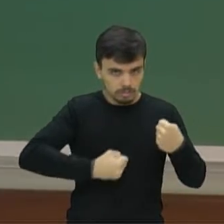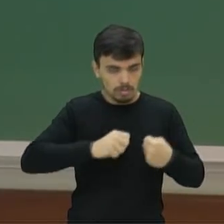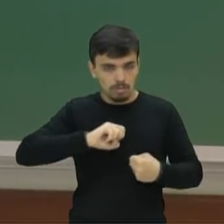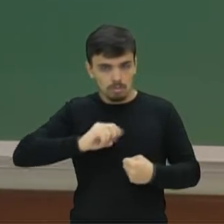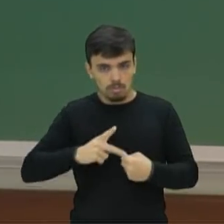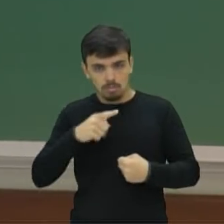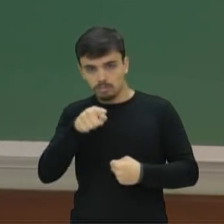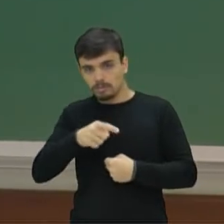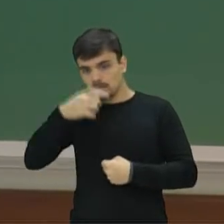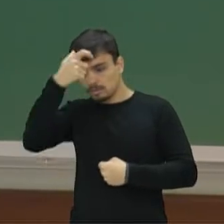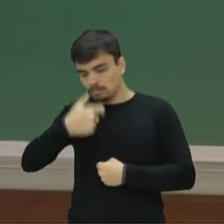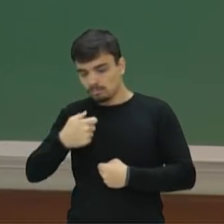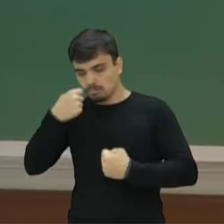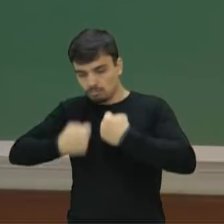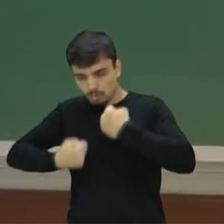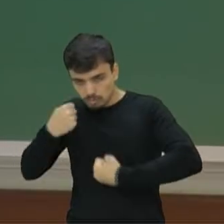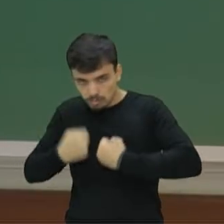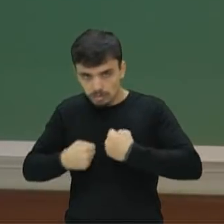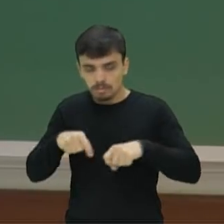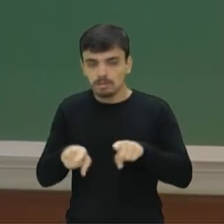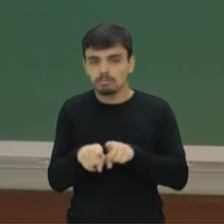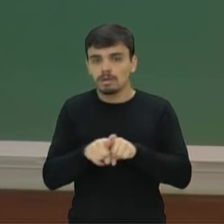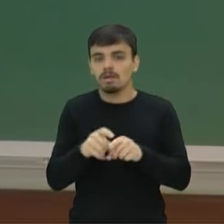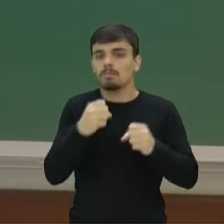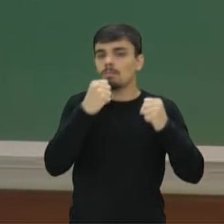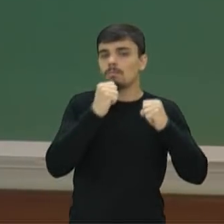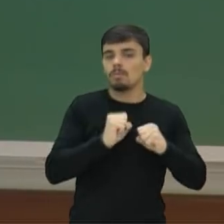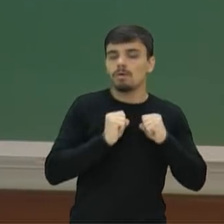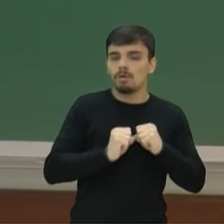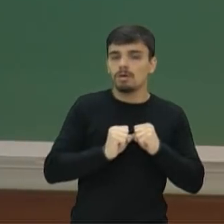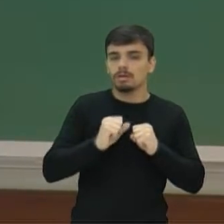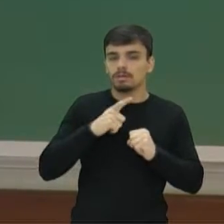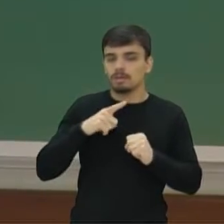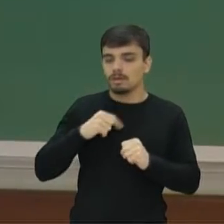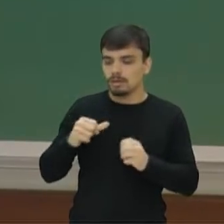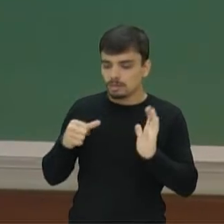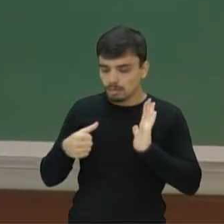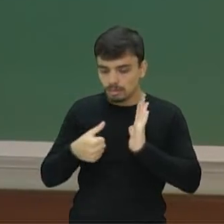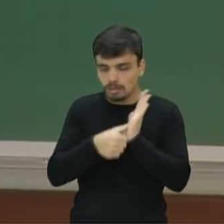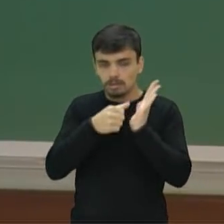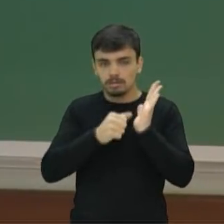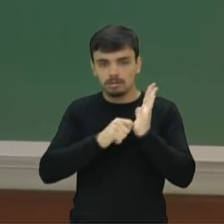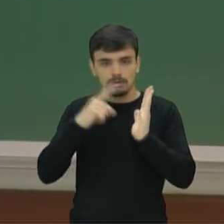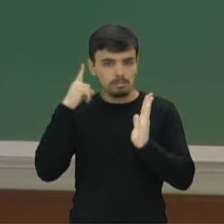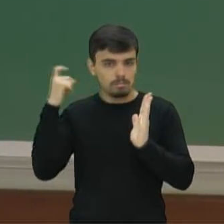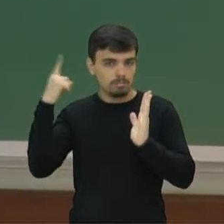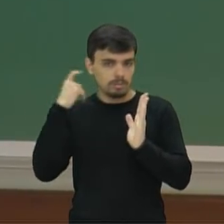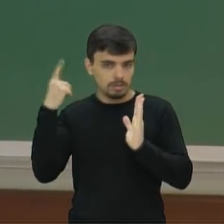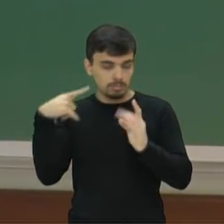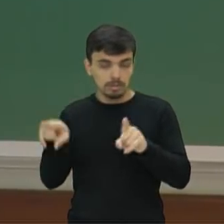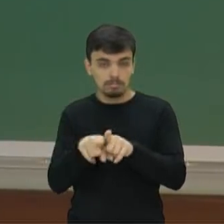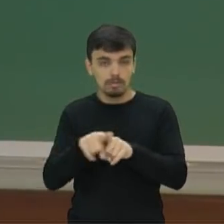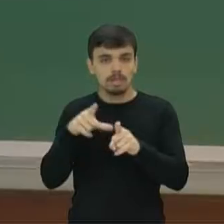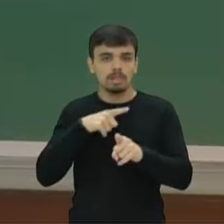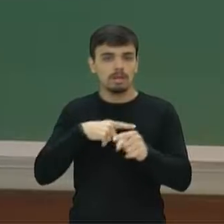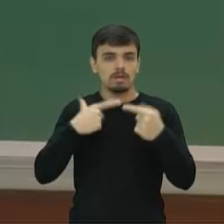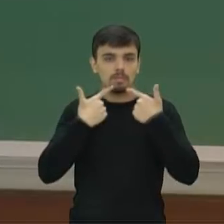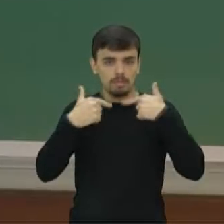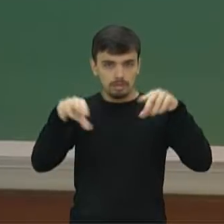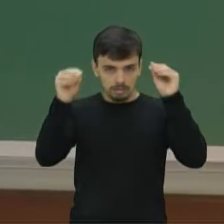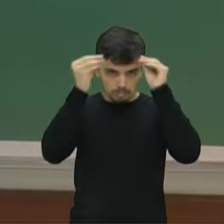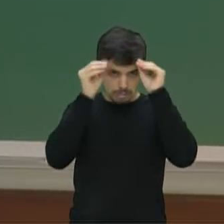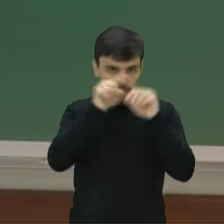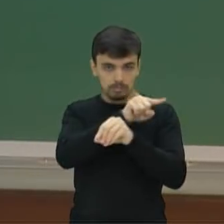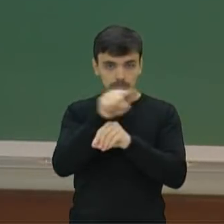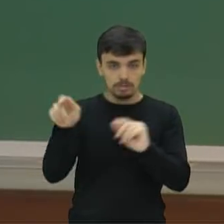veículo na condição de motorista, e você pode estar com o rádio ligado. O rádio, ele vai utilizar uma linguagem que faz